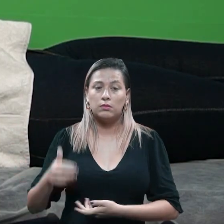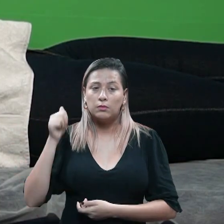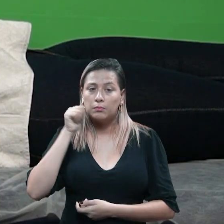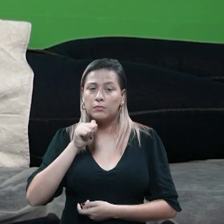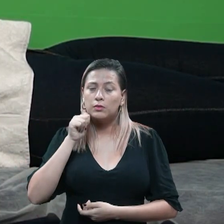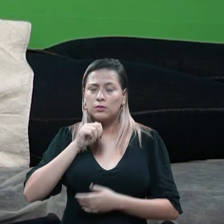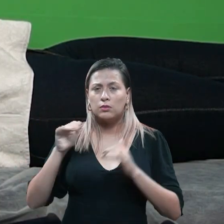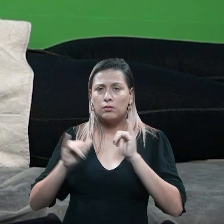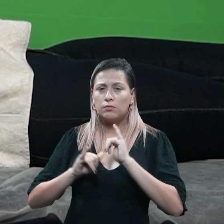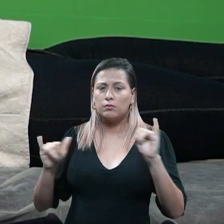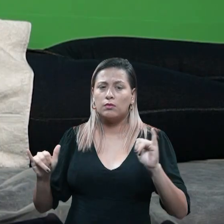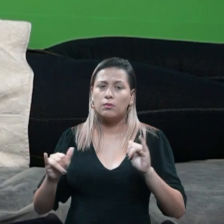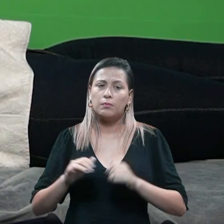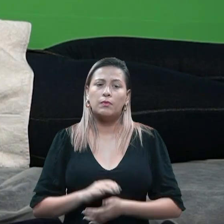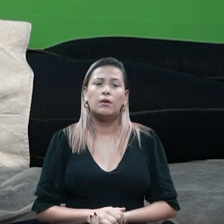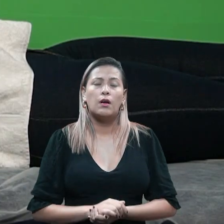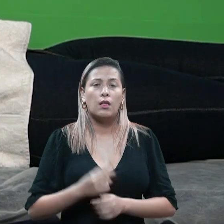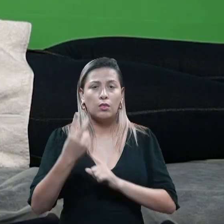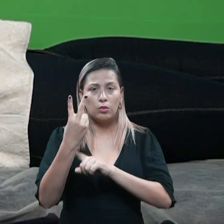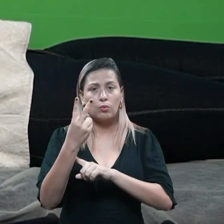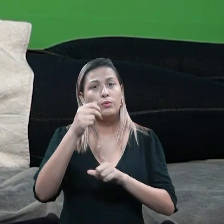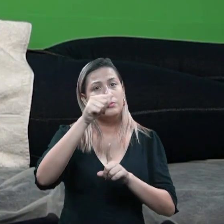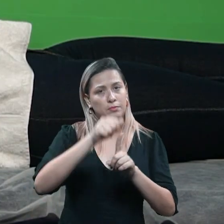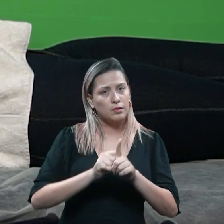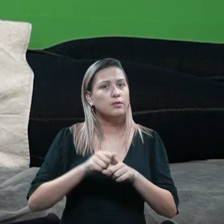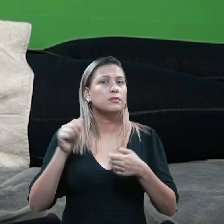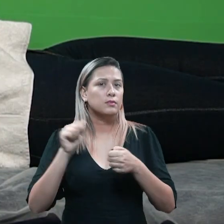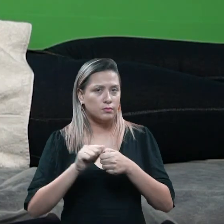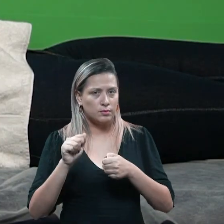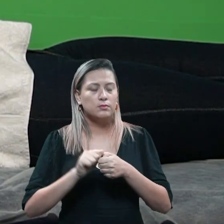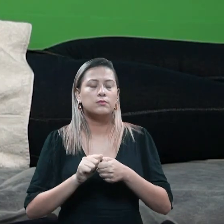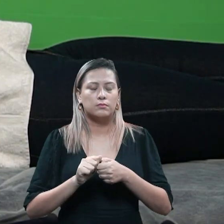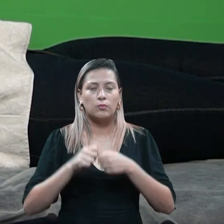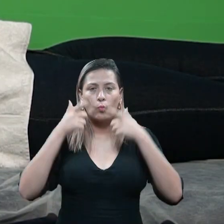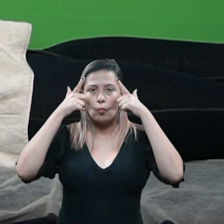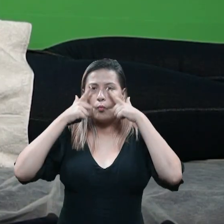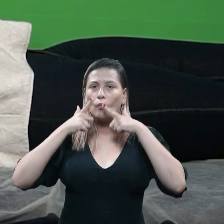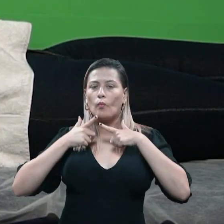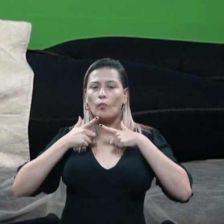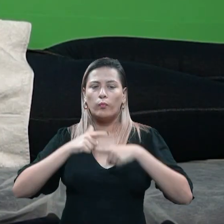ela fazer a cada 2 meses uma limpeza de pele.